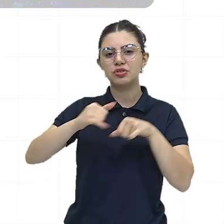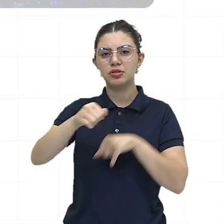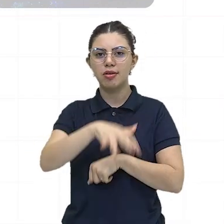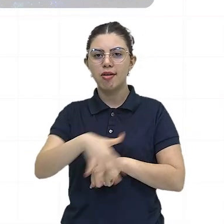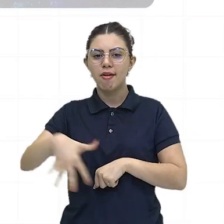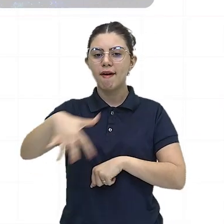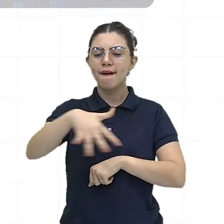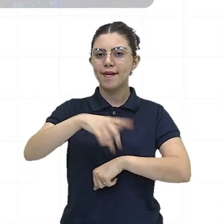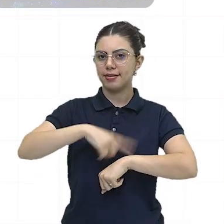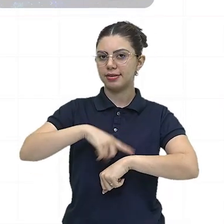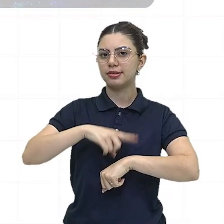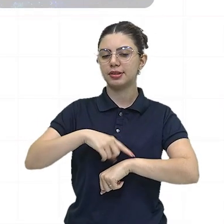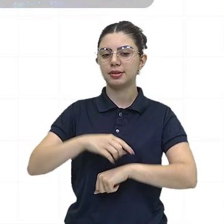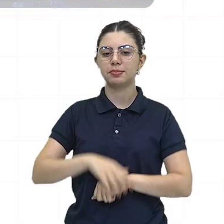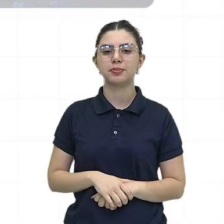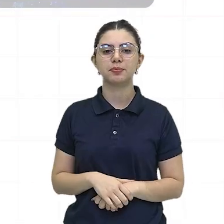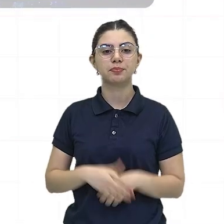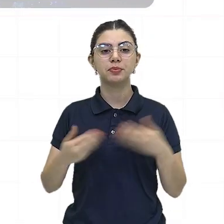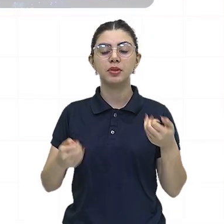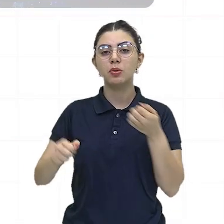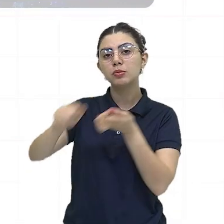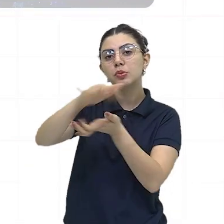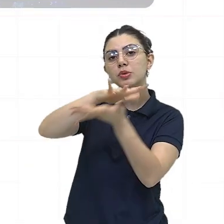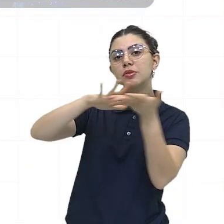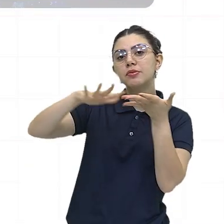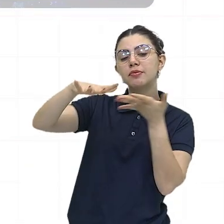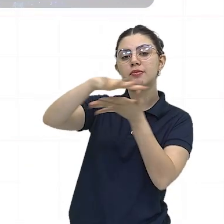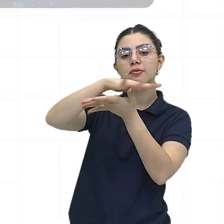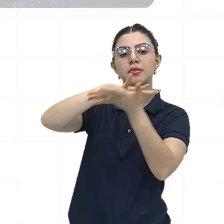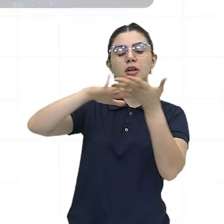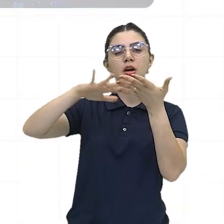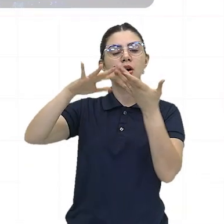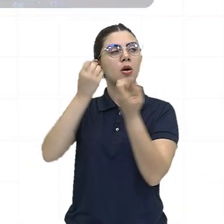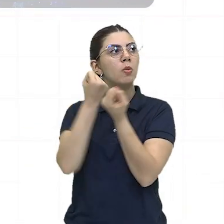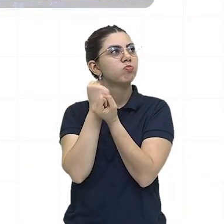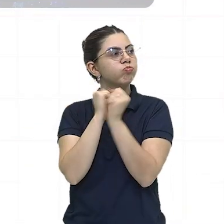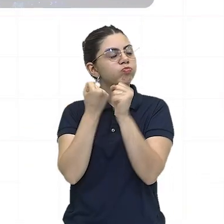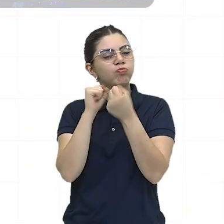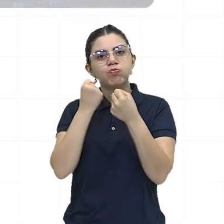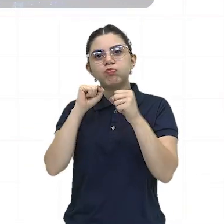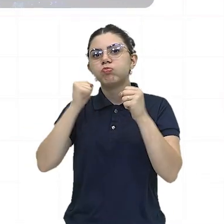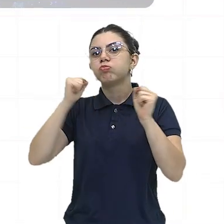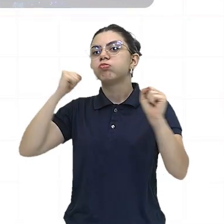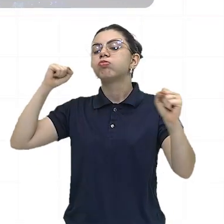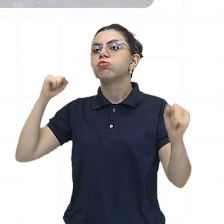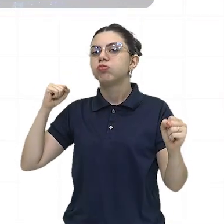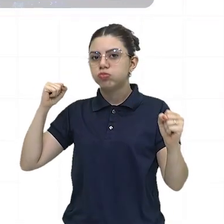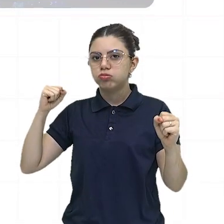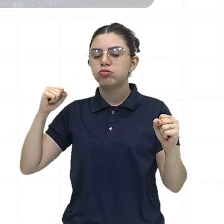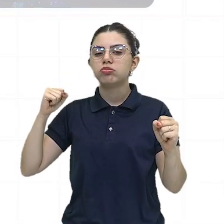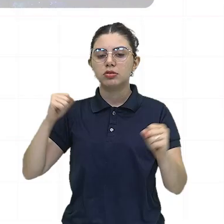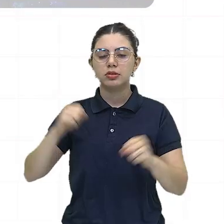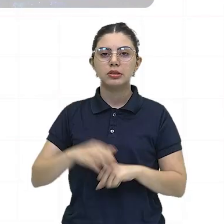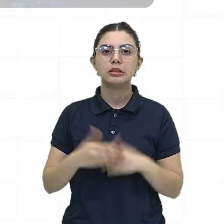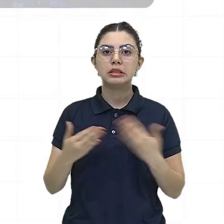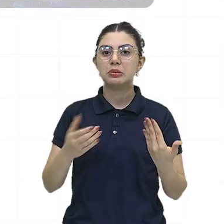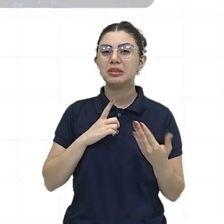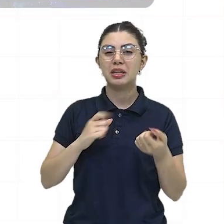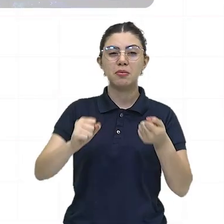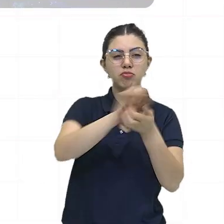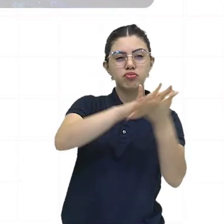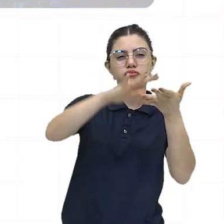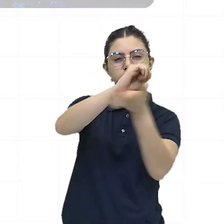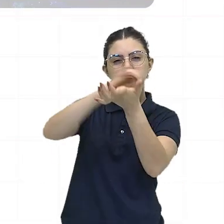espaço e tempo. O universo, ele é vasto e complexo. Ele abrange bilhões de